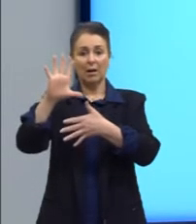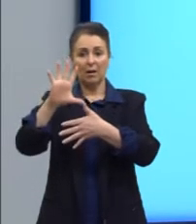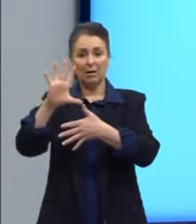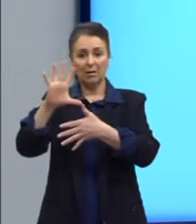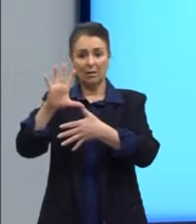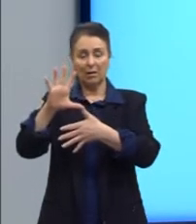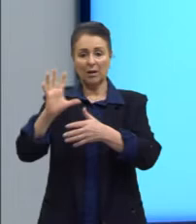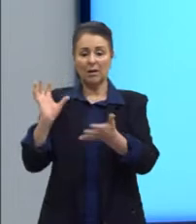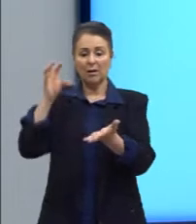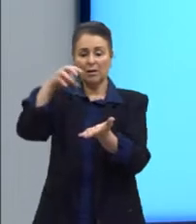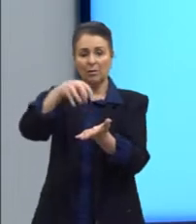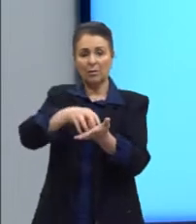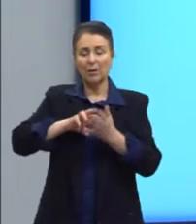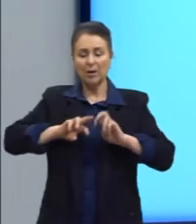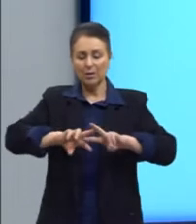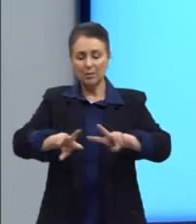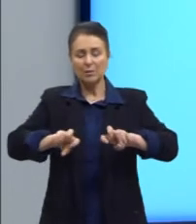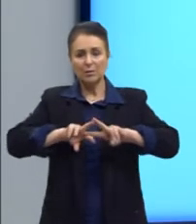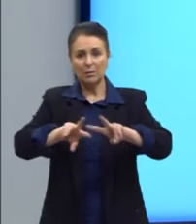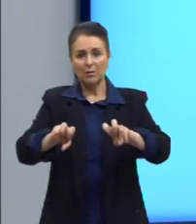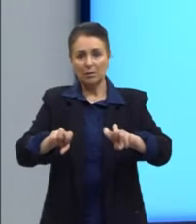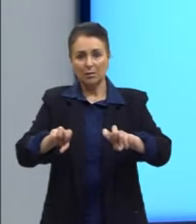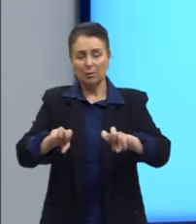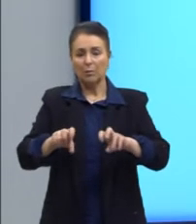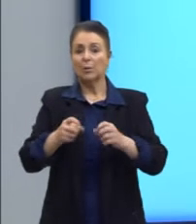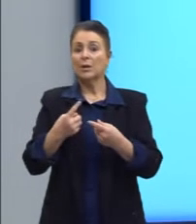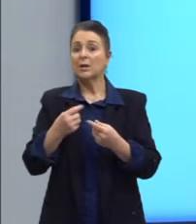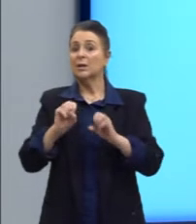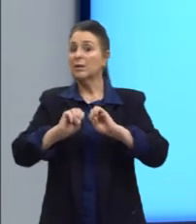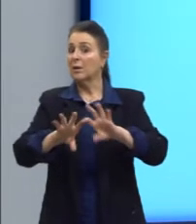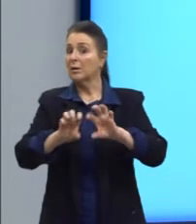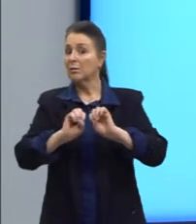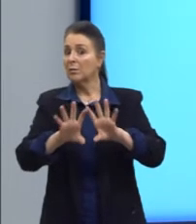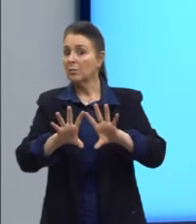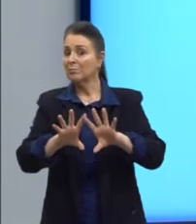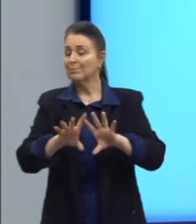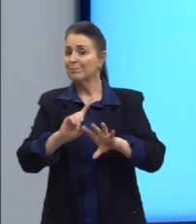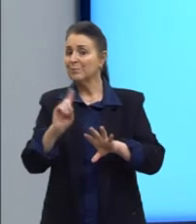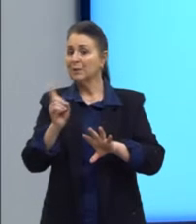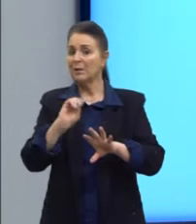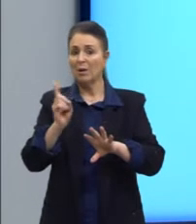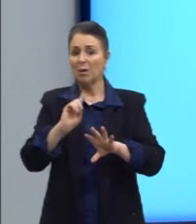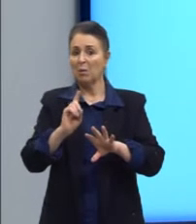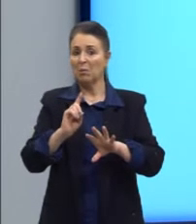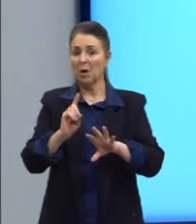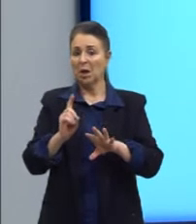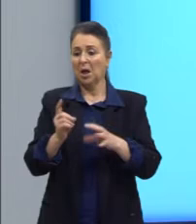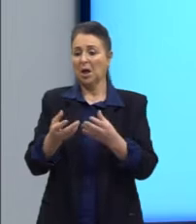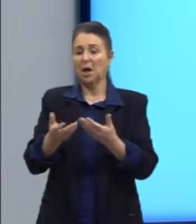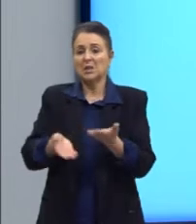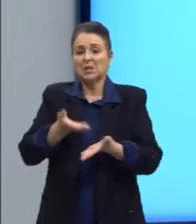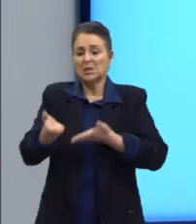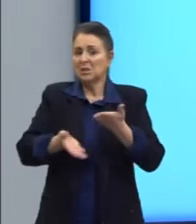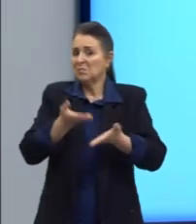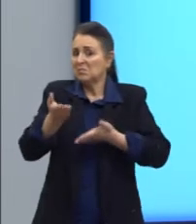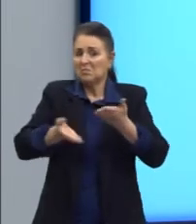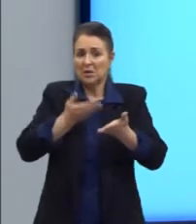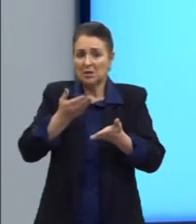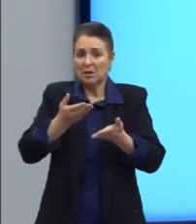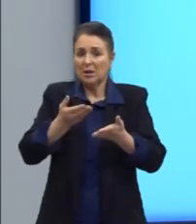uma colônia de exploração, na qual a educação não só era desestimulada, como era